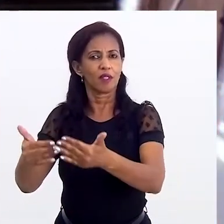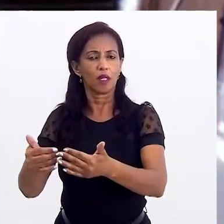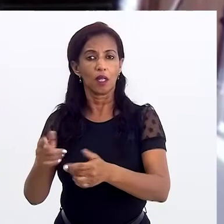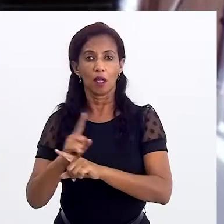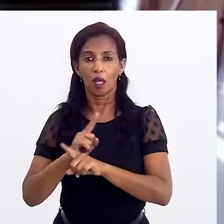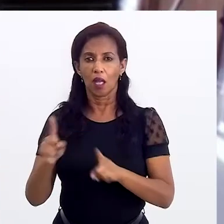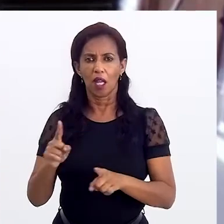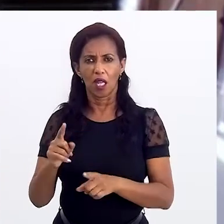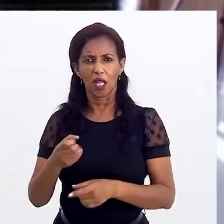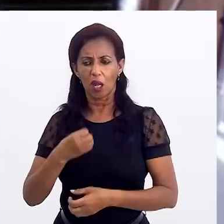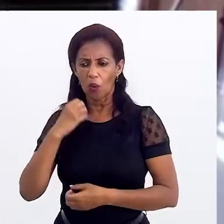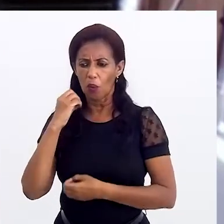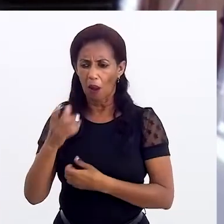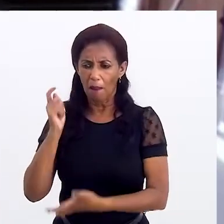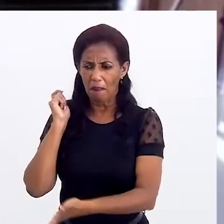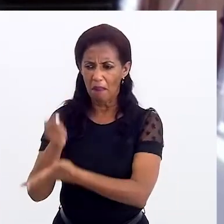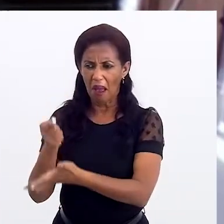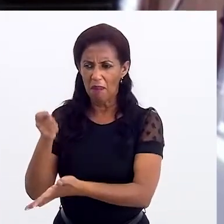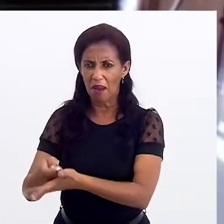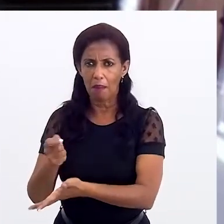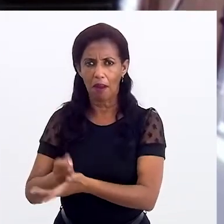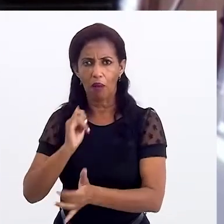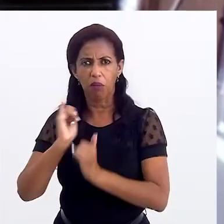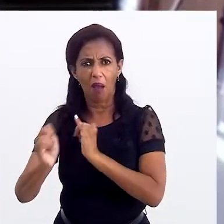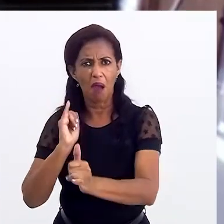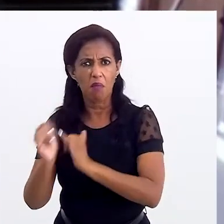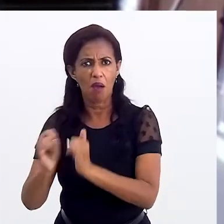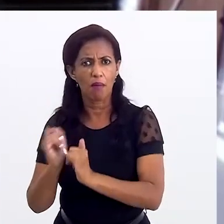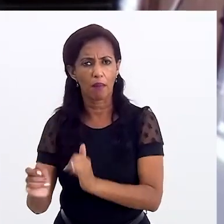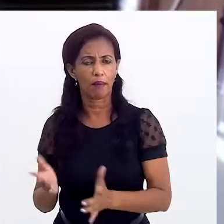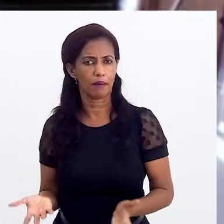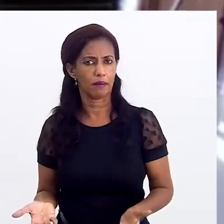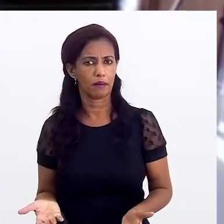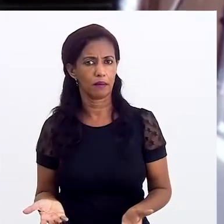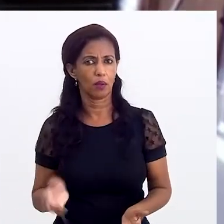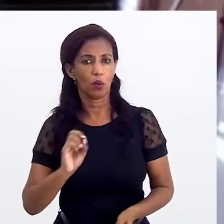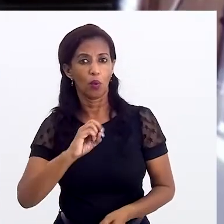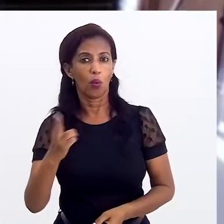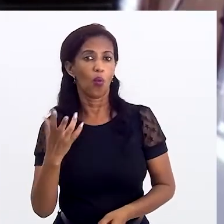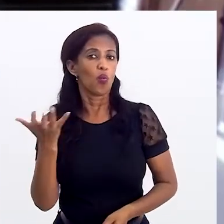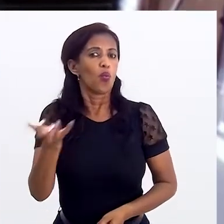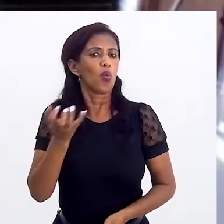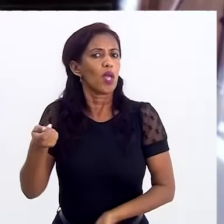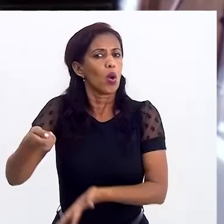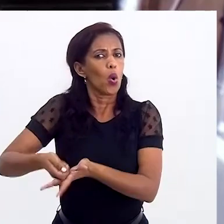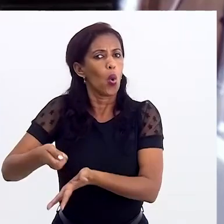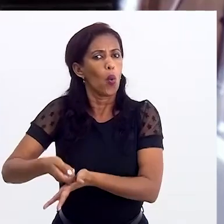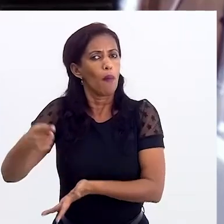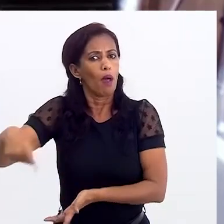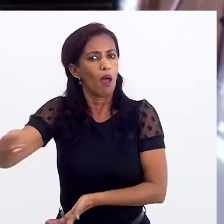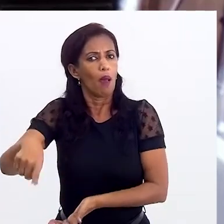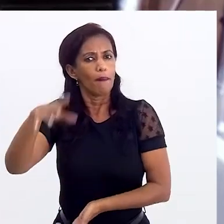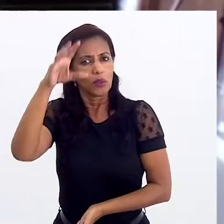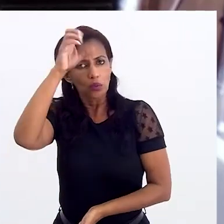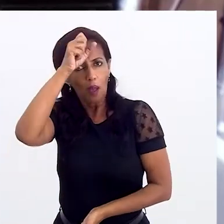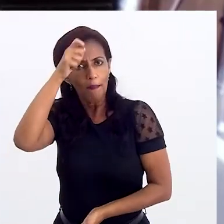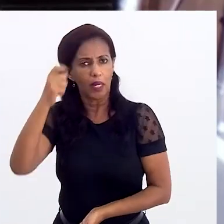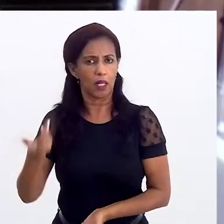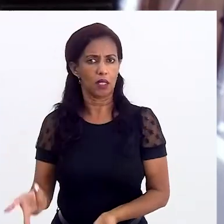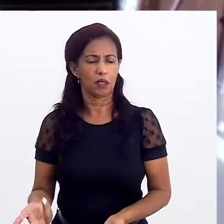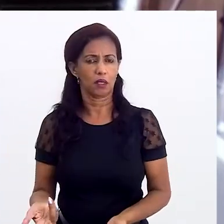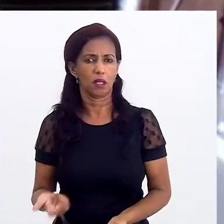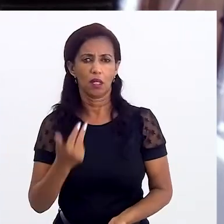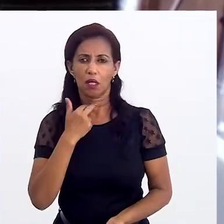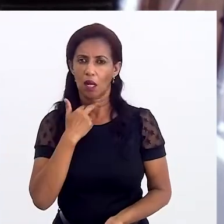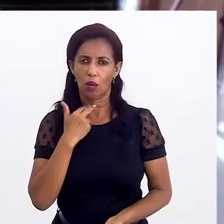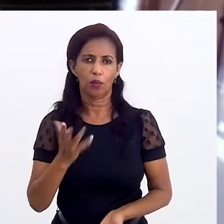desenvolva e não descarregar uma quantidade nova de informações ou querer fazer com que o cara funcione a